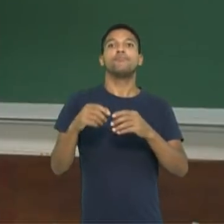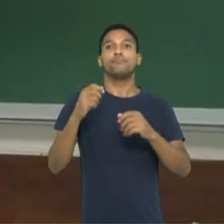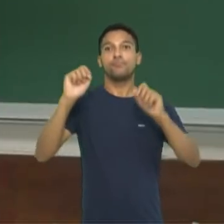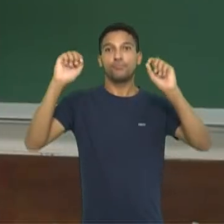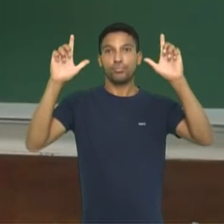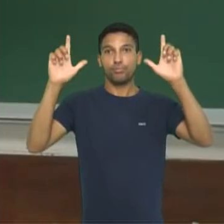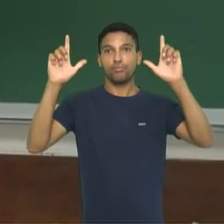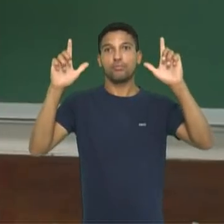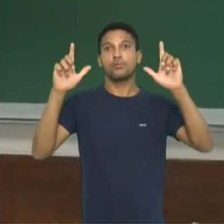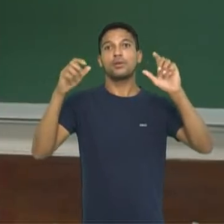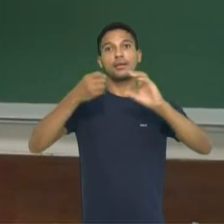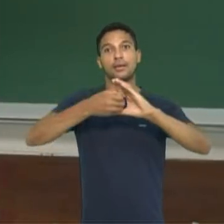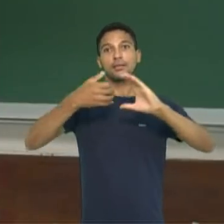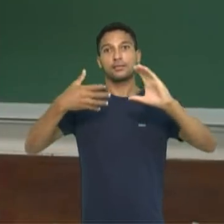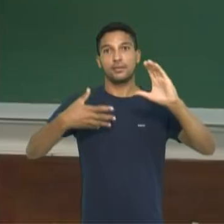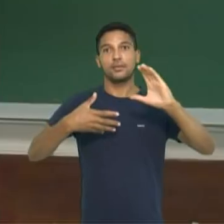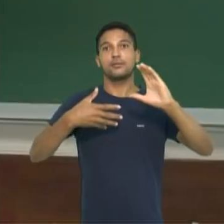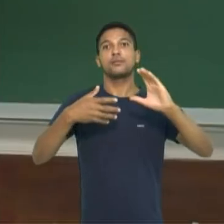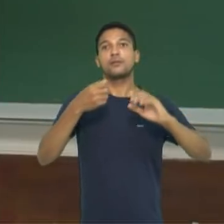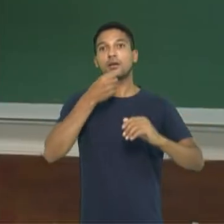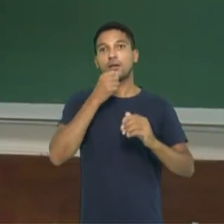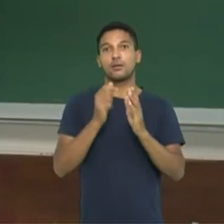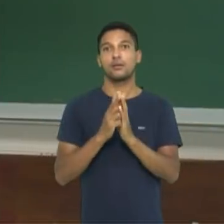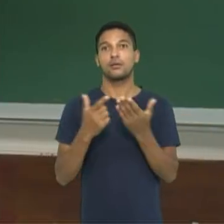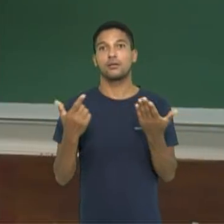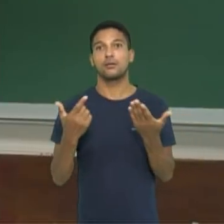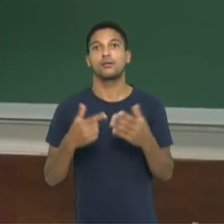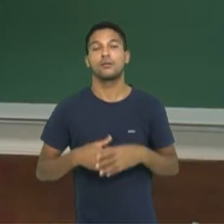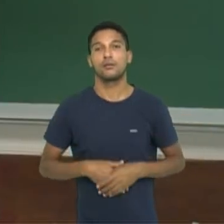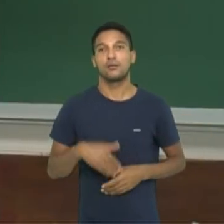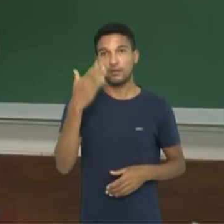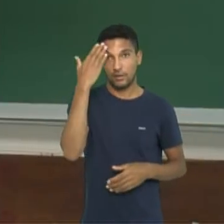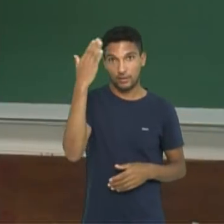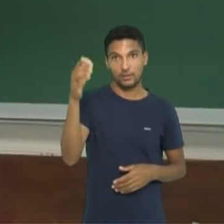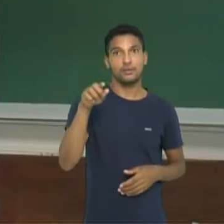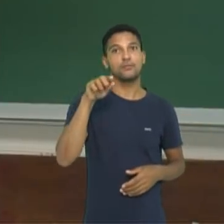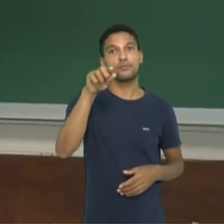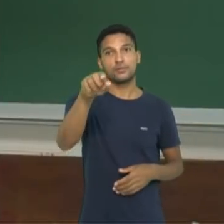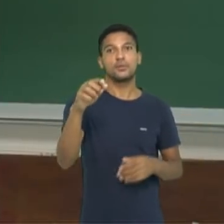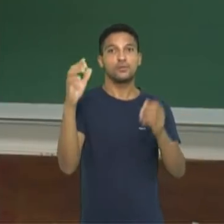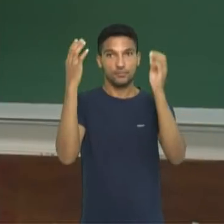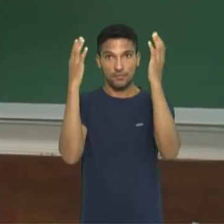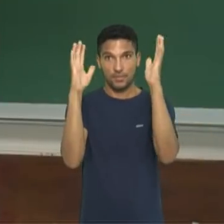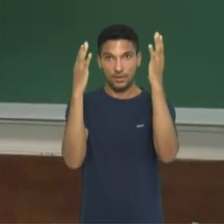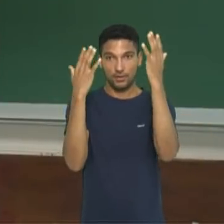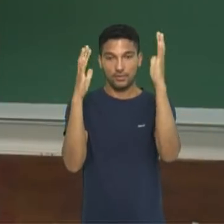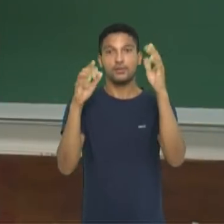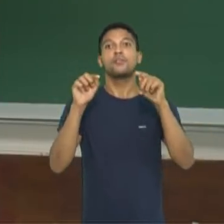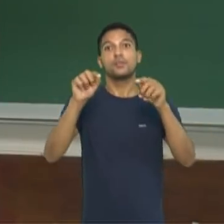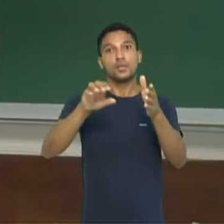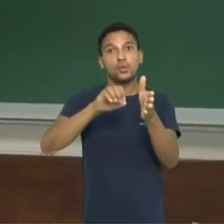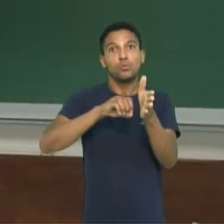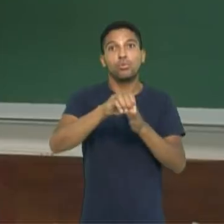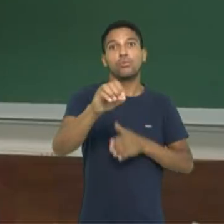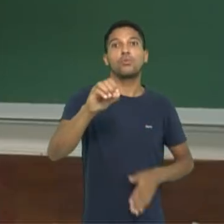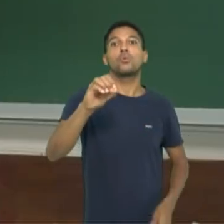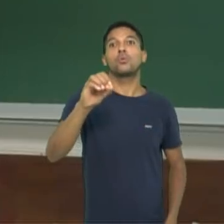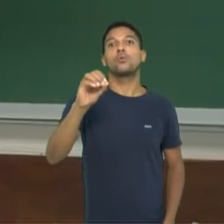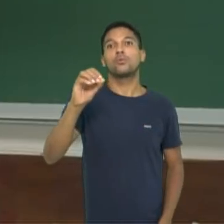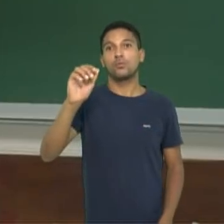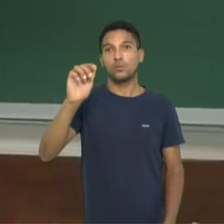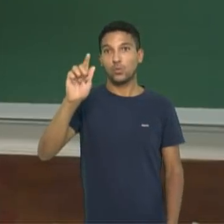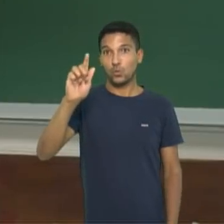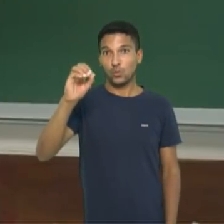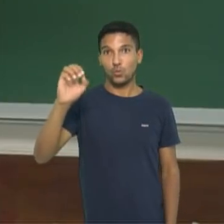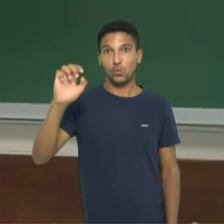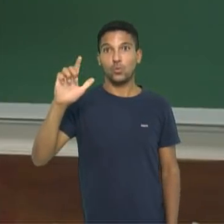agradeço imensamente a participação de todos vocês. Parabenizo mais uma vez. Os alunos que têm acesso ao Classroom, não se esqueçam de responder ao